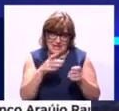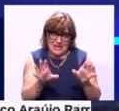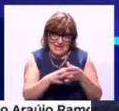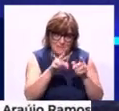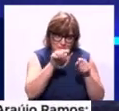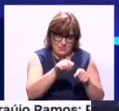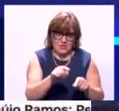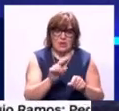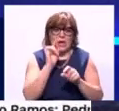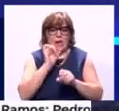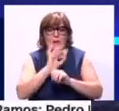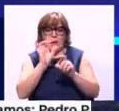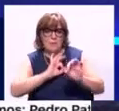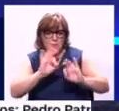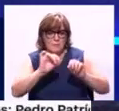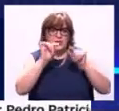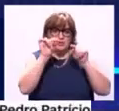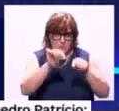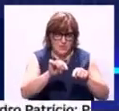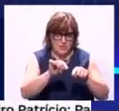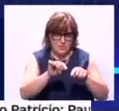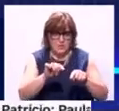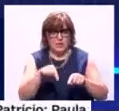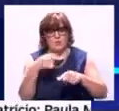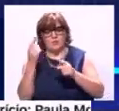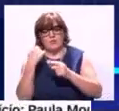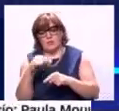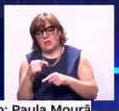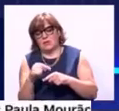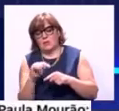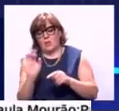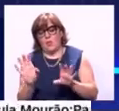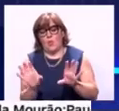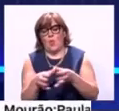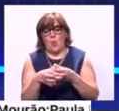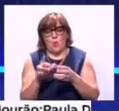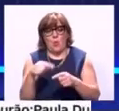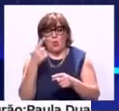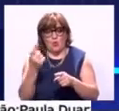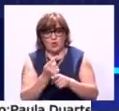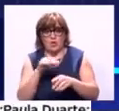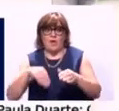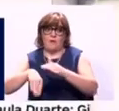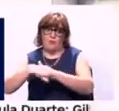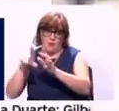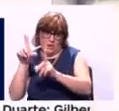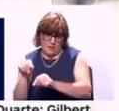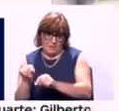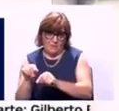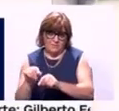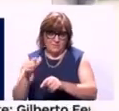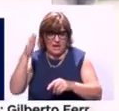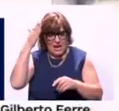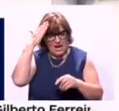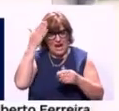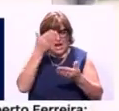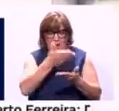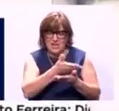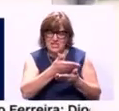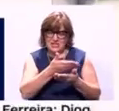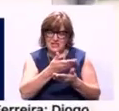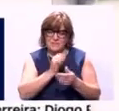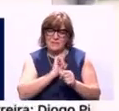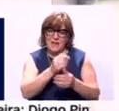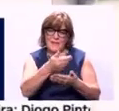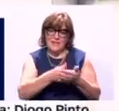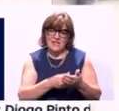isso. Evidente. Estão preparados para isso. Evidente. E depois há, enfim, o clube, que é outra coisa, e o futebol. Certo. Não acha que na